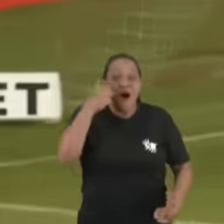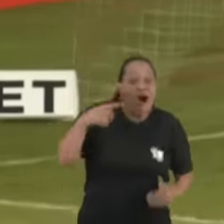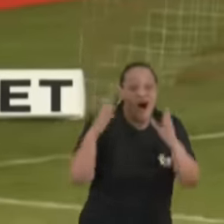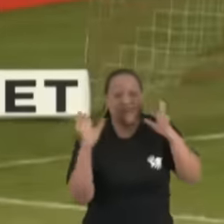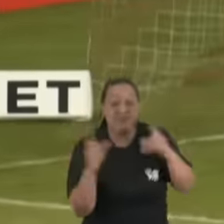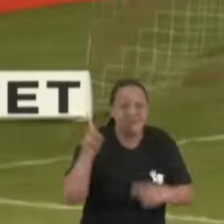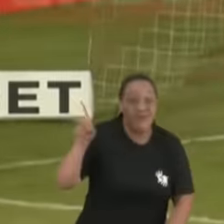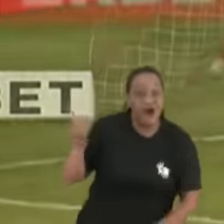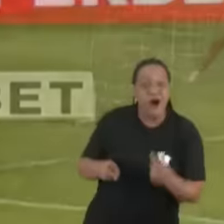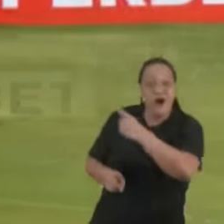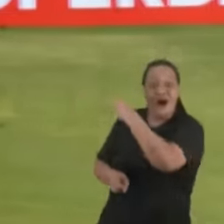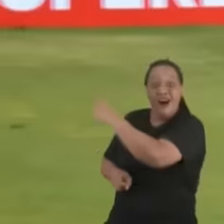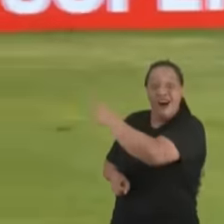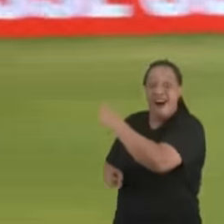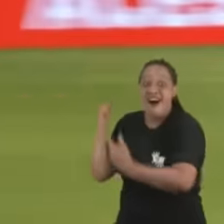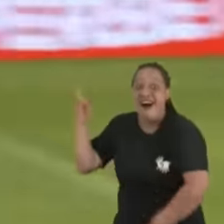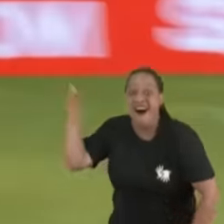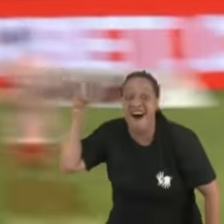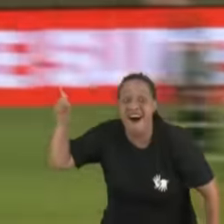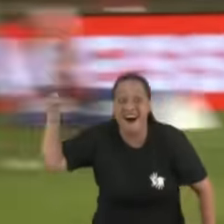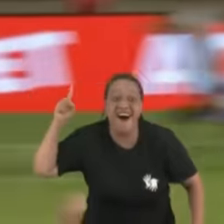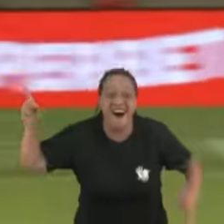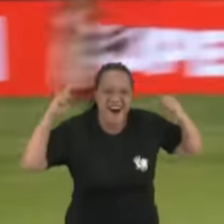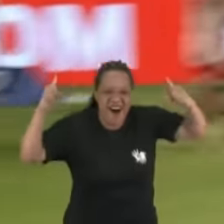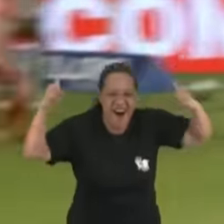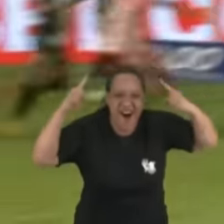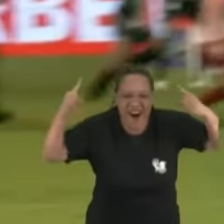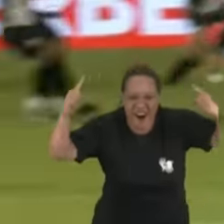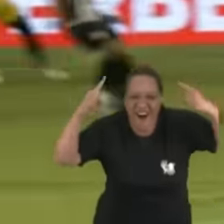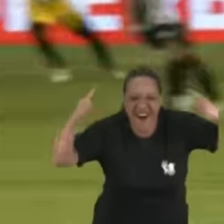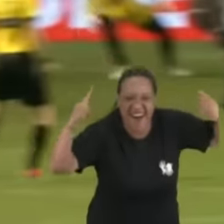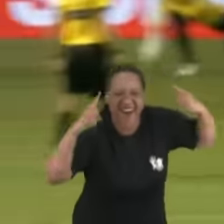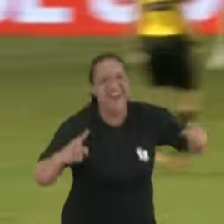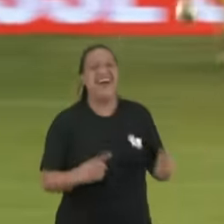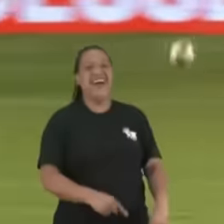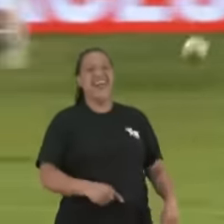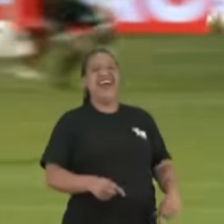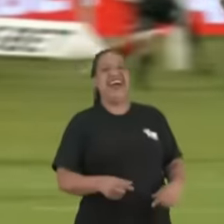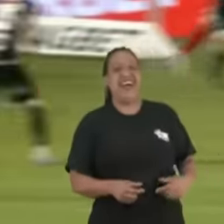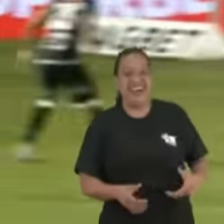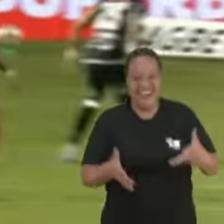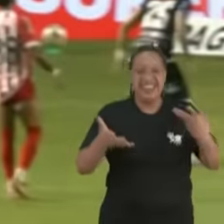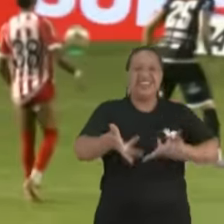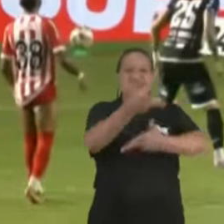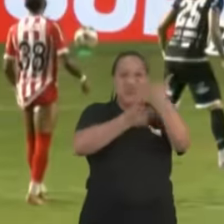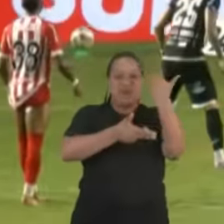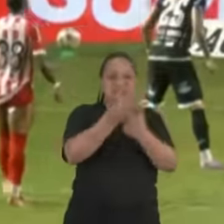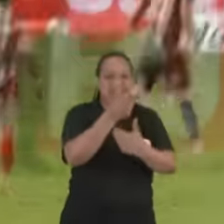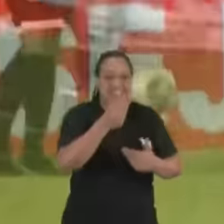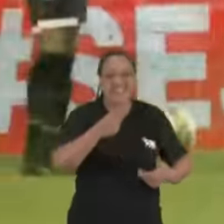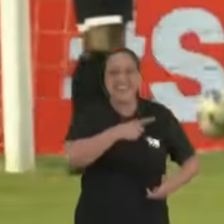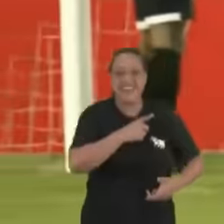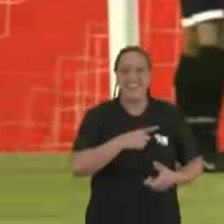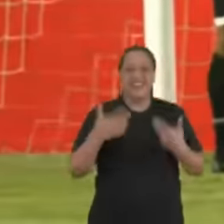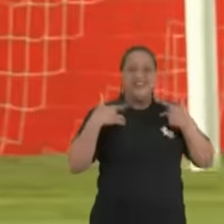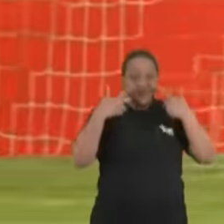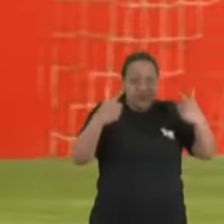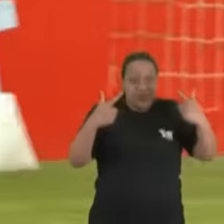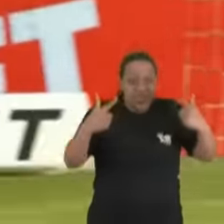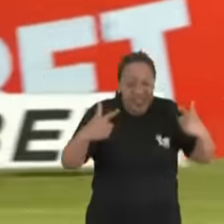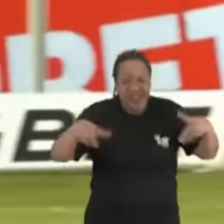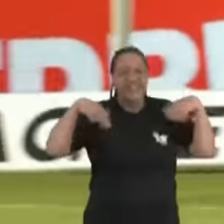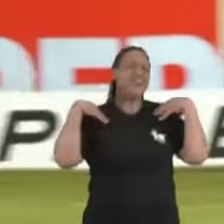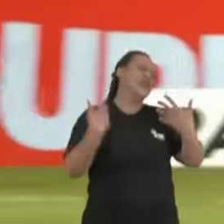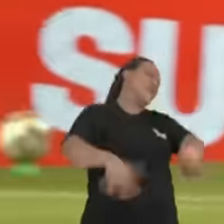o levantamento, desvio, de barriga lá Renato Gaúcho, ele manda pro fundo da malha do Pianissola